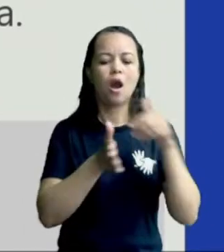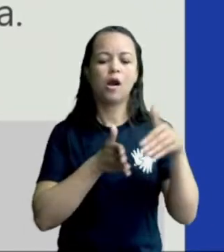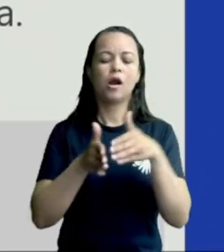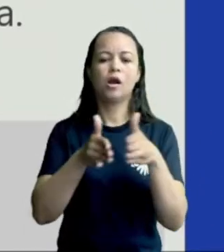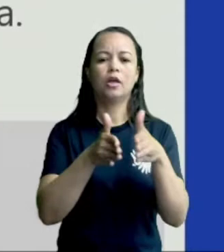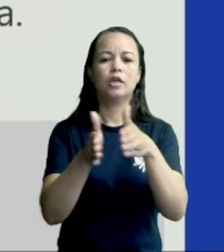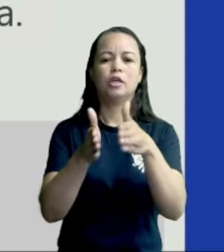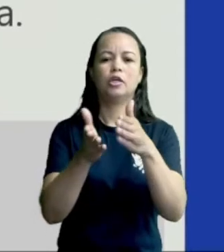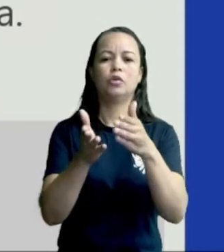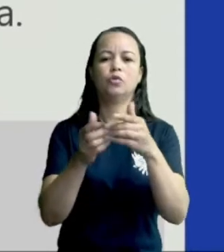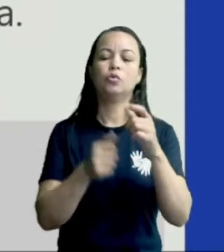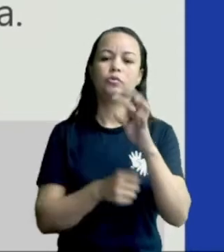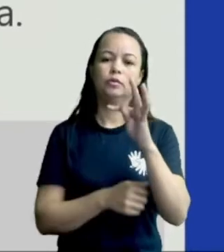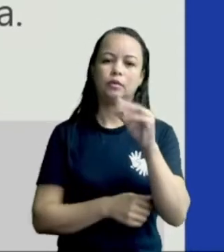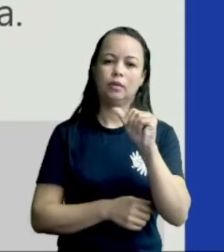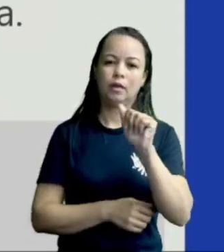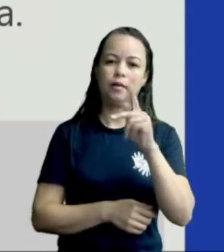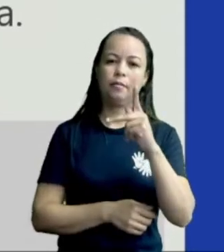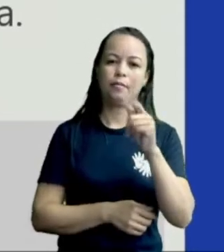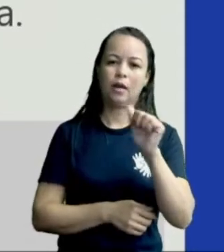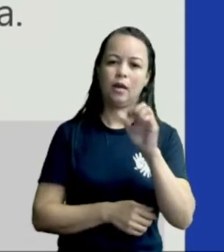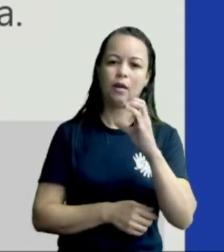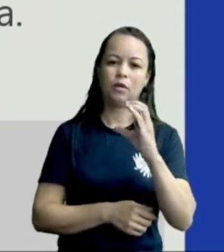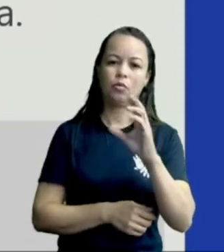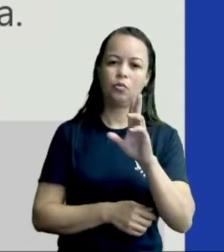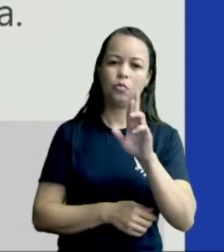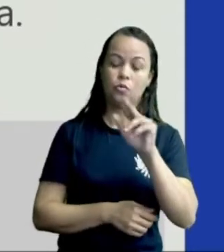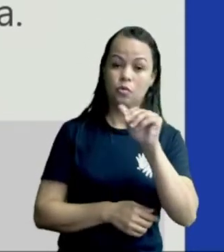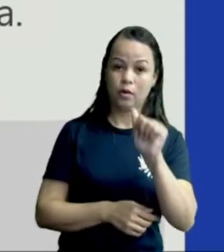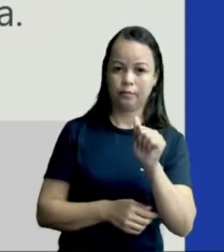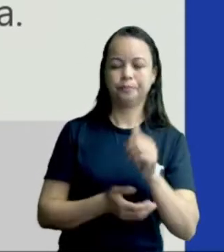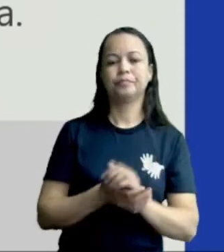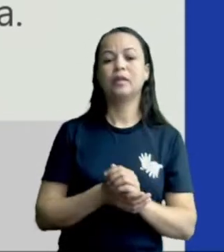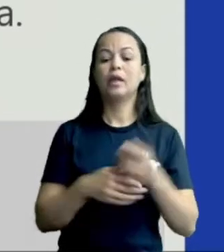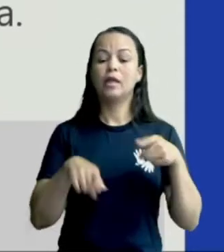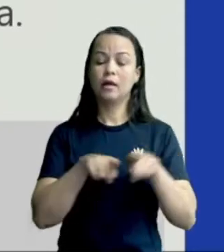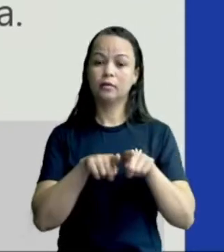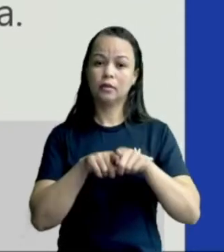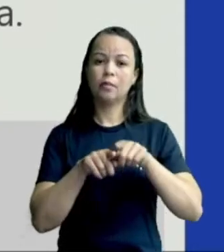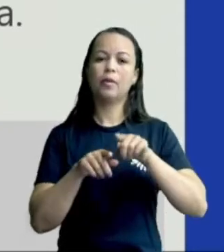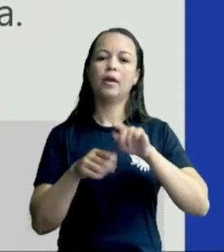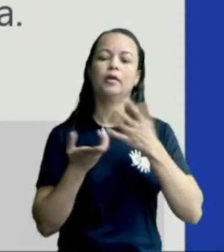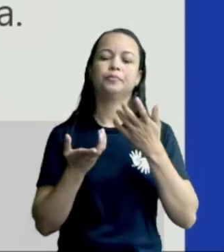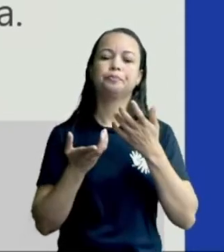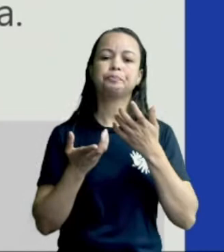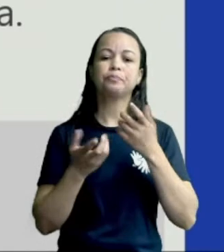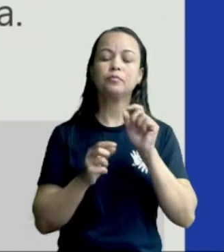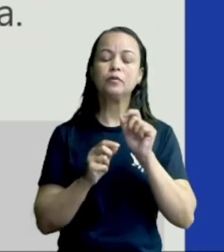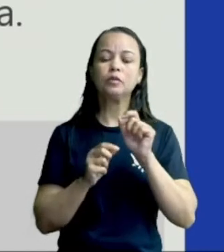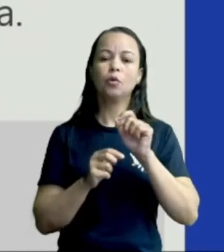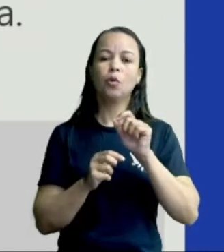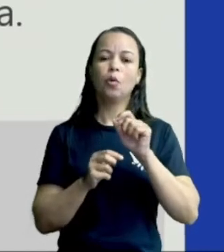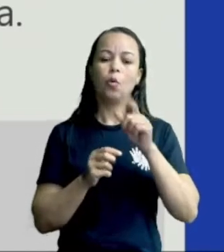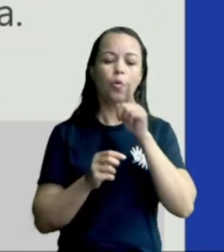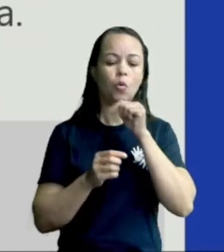do rio Tapacurá. E os de Jaboatão, que abastecem a cidade de Moreno,